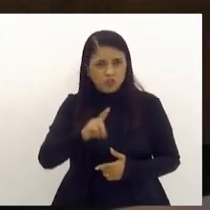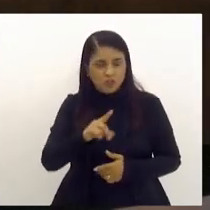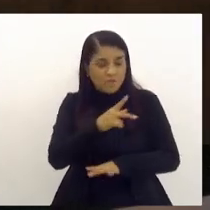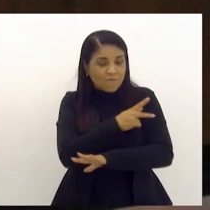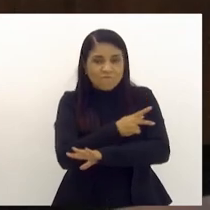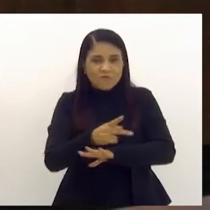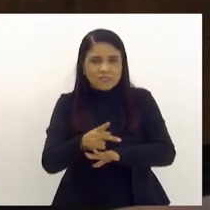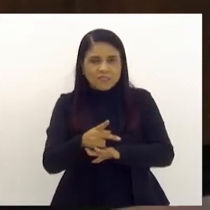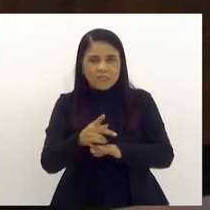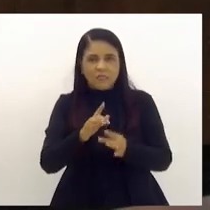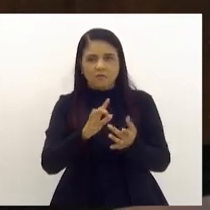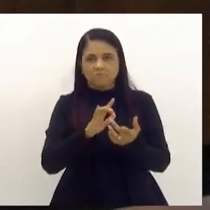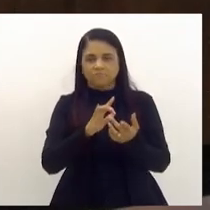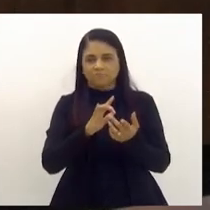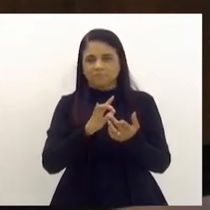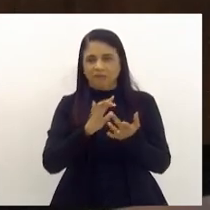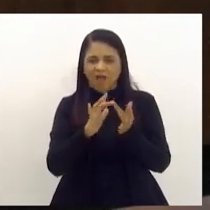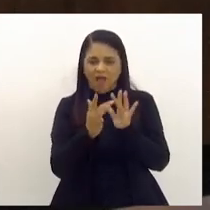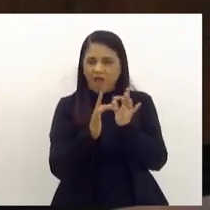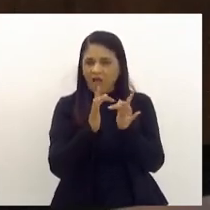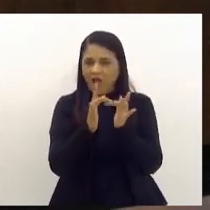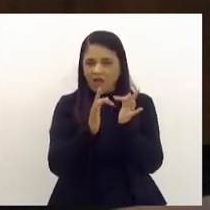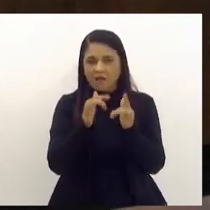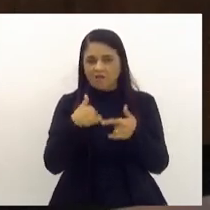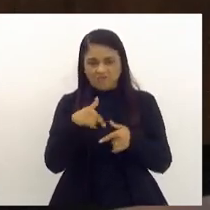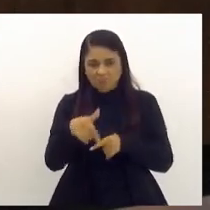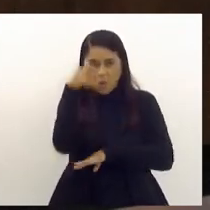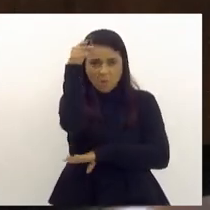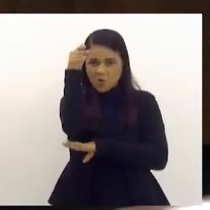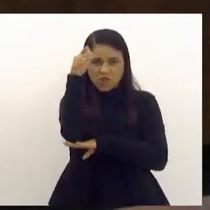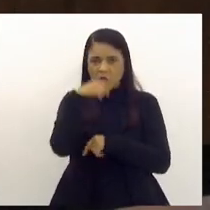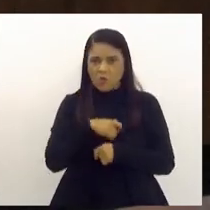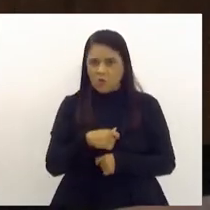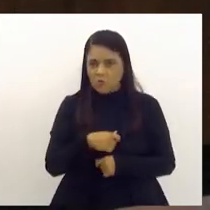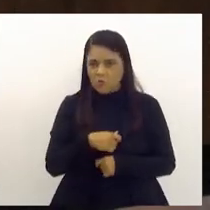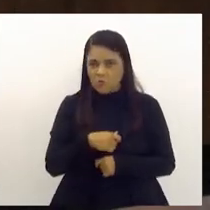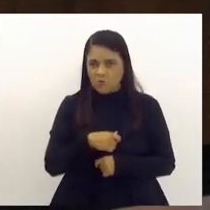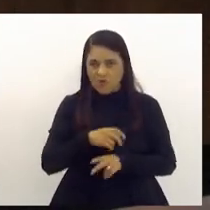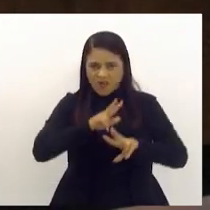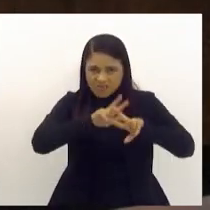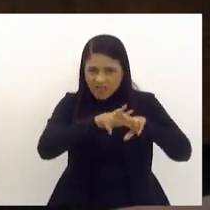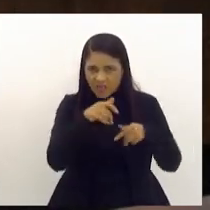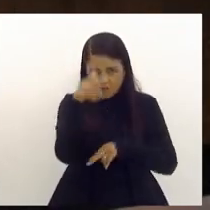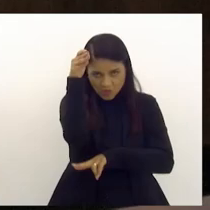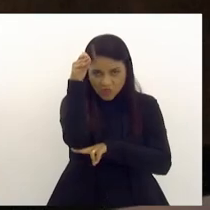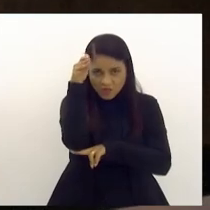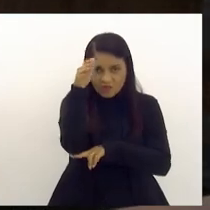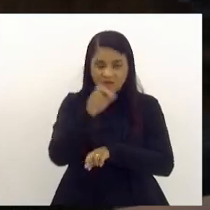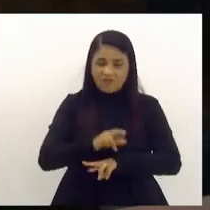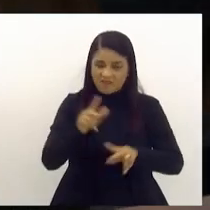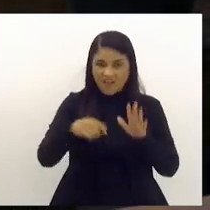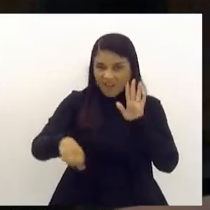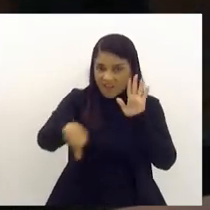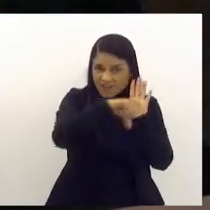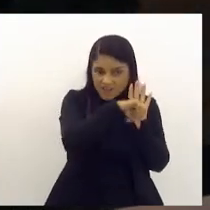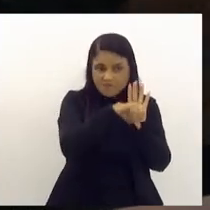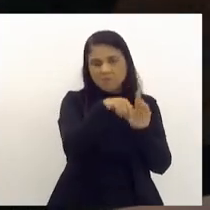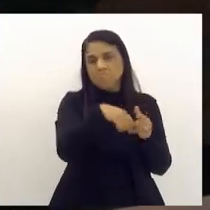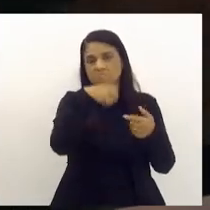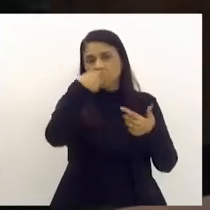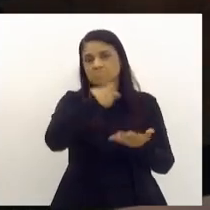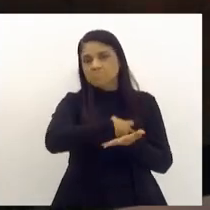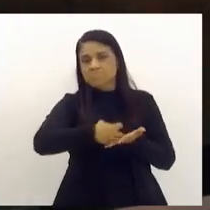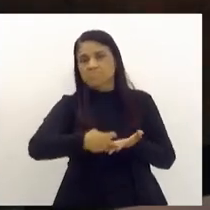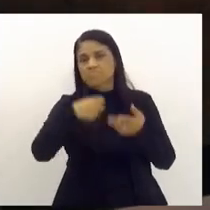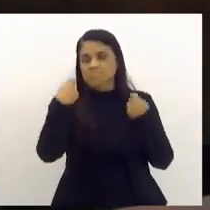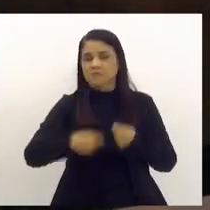Cadeia não é colônia de férias, cadeia não é motel. Se ele cometeu crime, ele tem que pagar, senhor